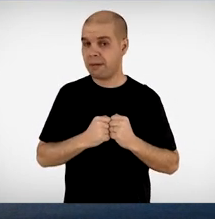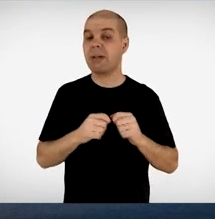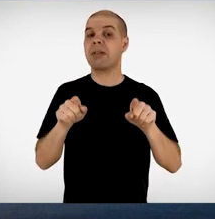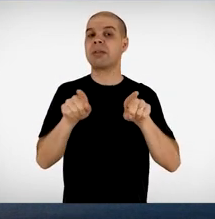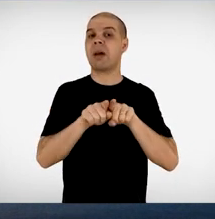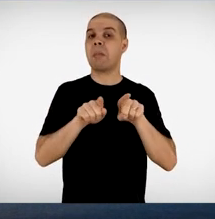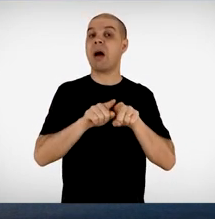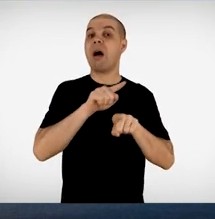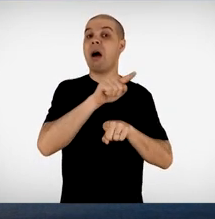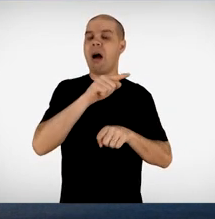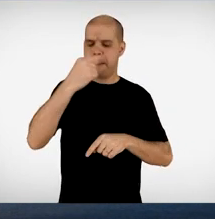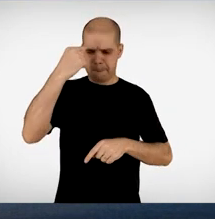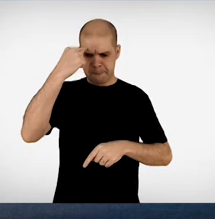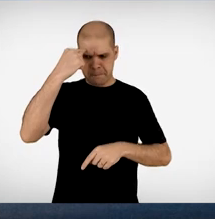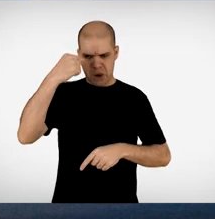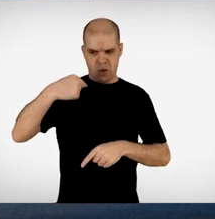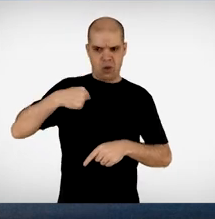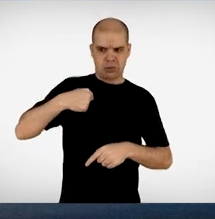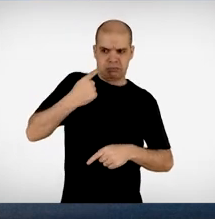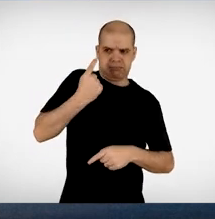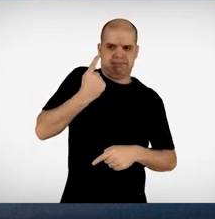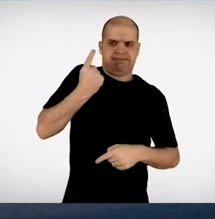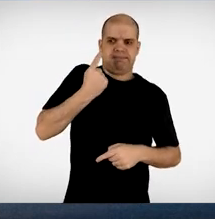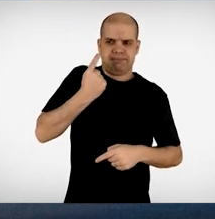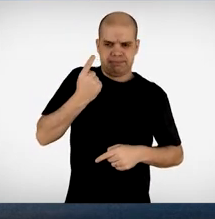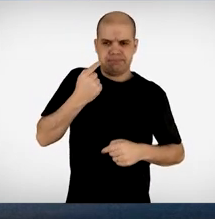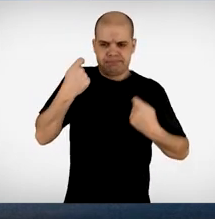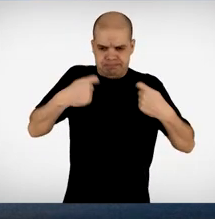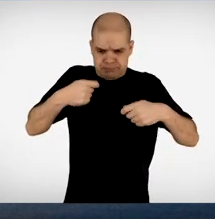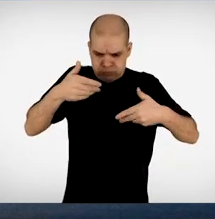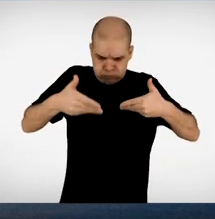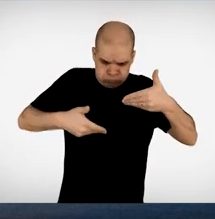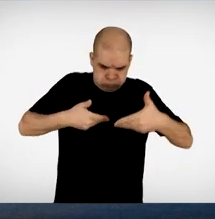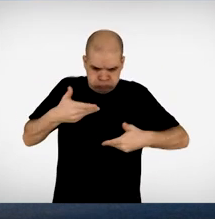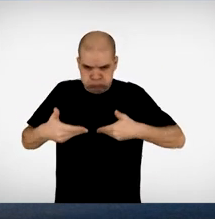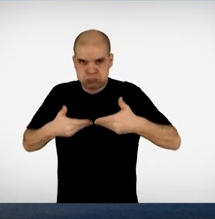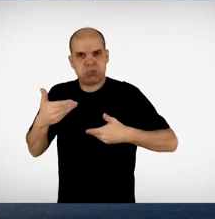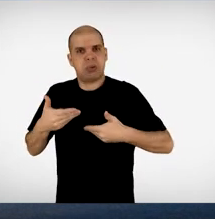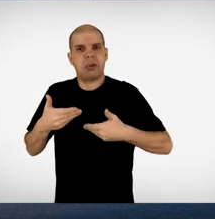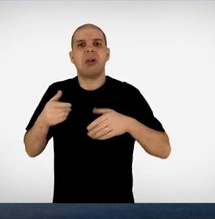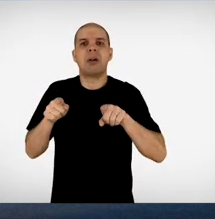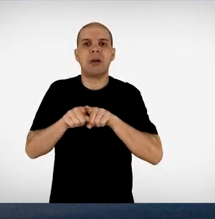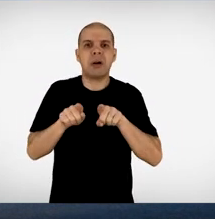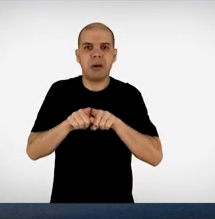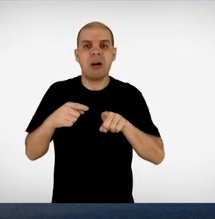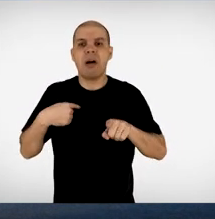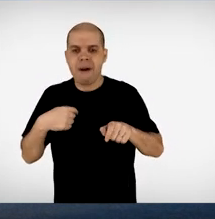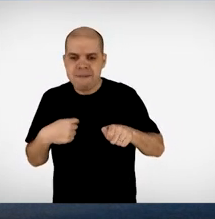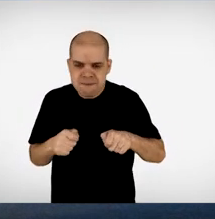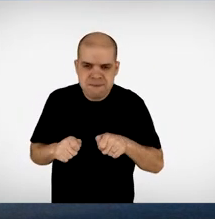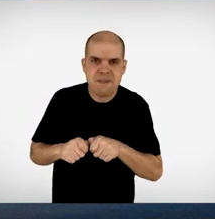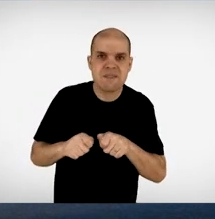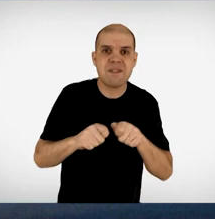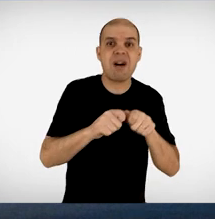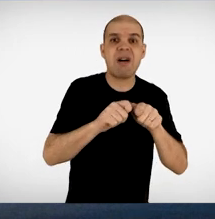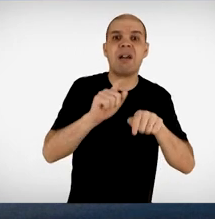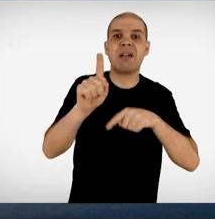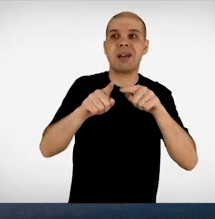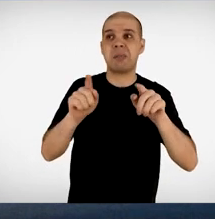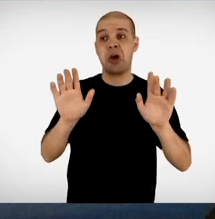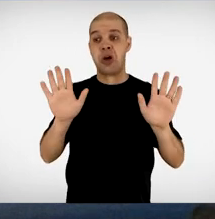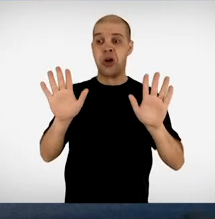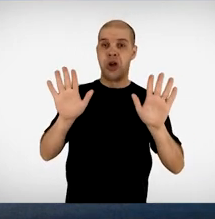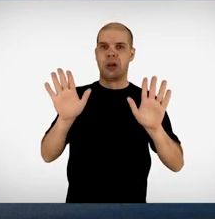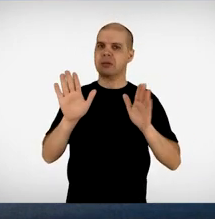se trai, responsabiliza-se plenamente pelos seus atos e, no caminhar, ela vai